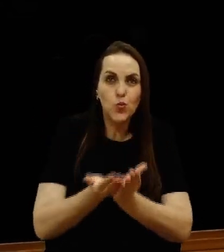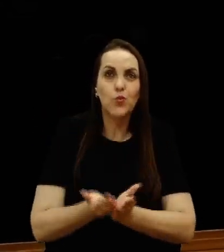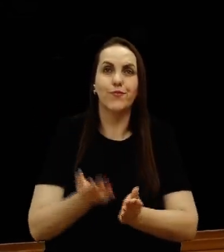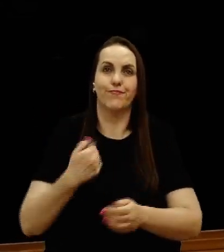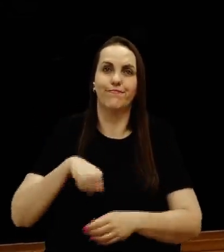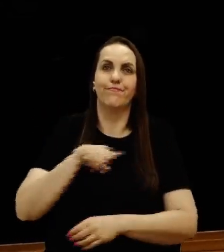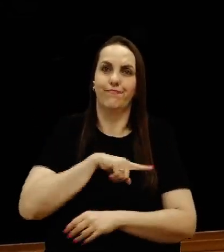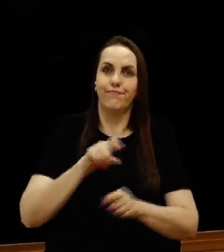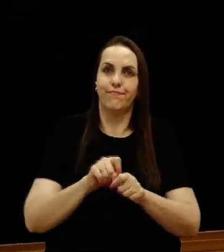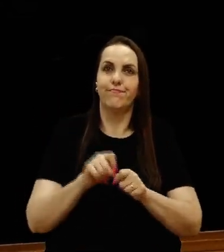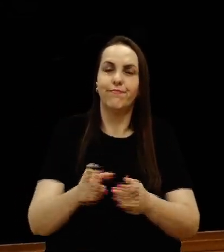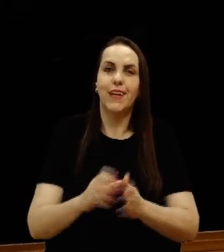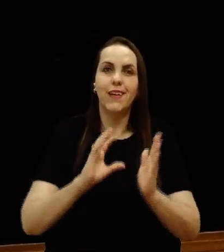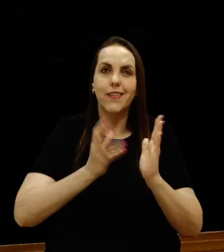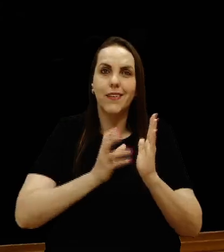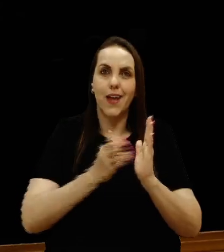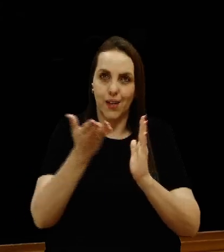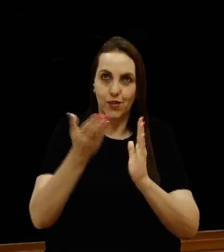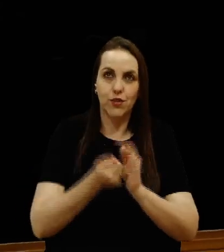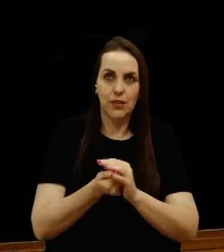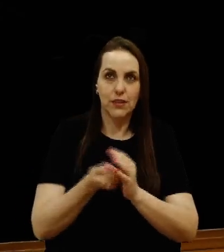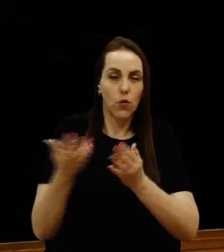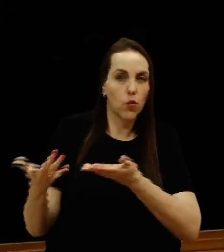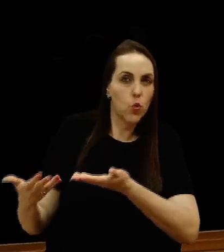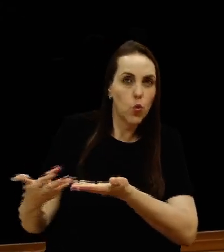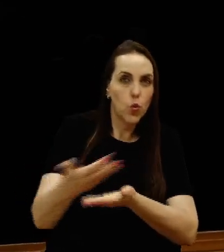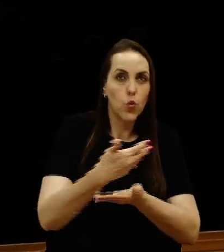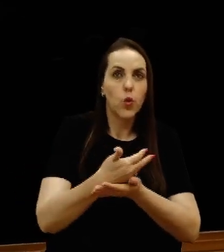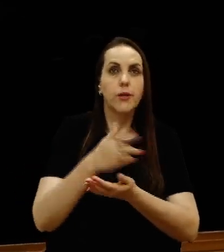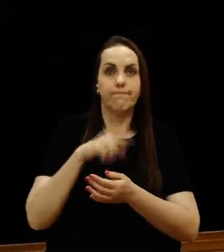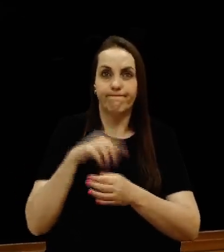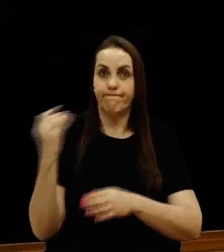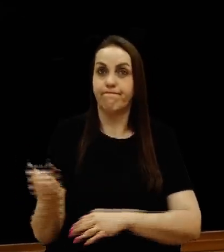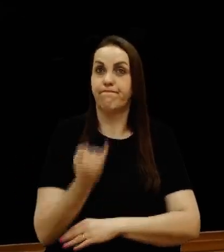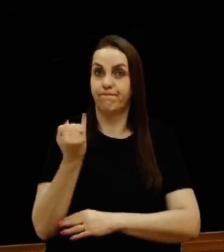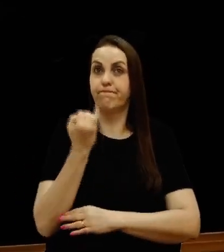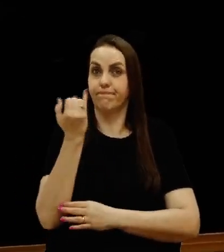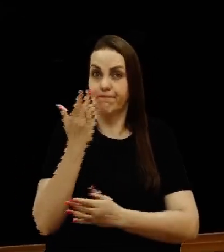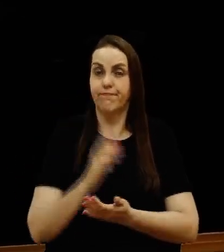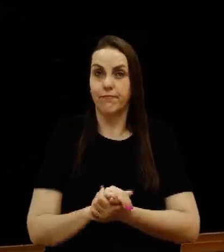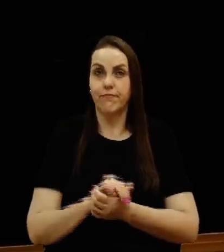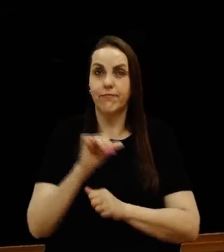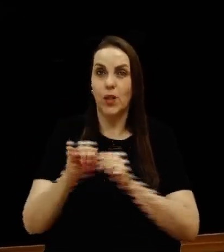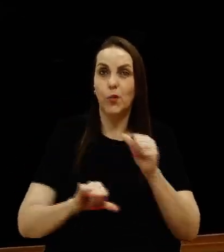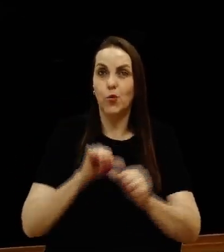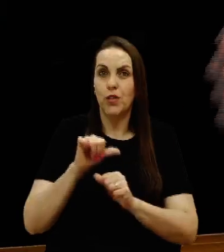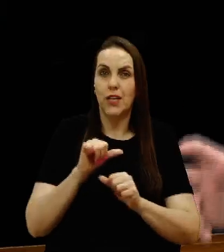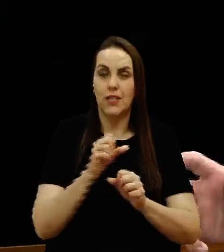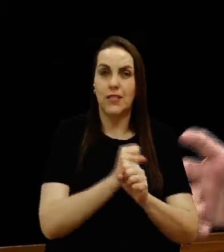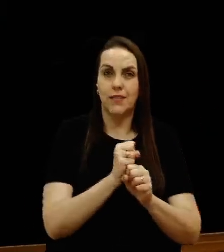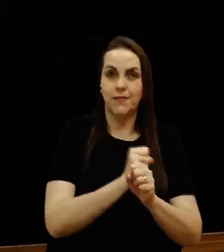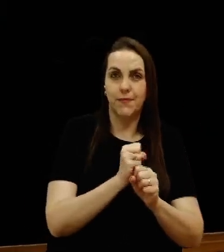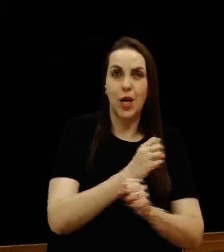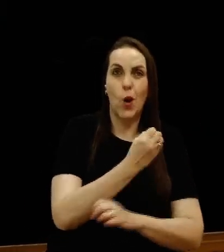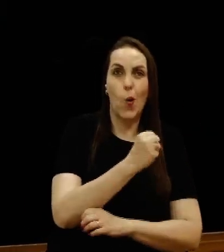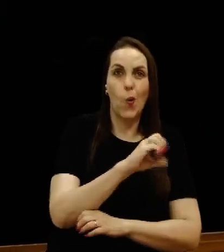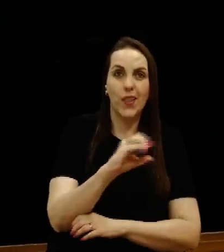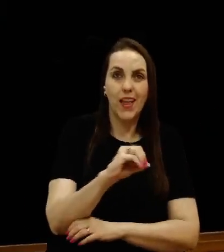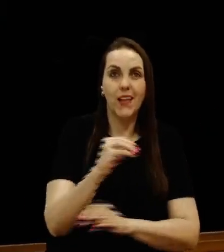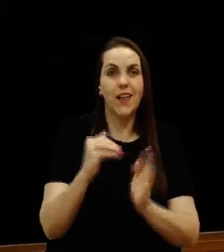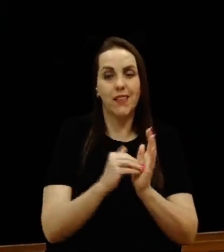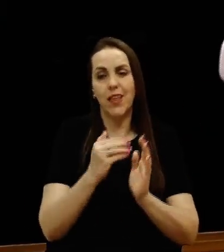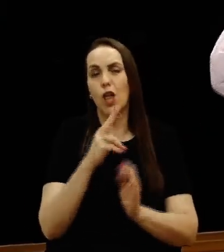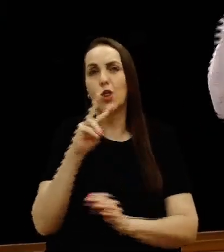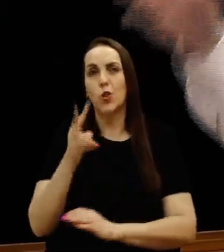esses dados que eu acabei coletando são de suma importância, essa alteração dos anos 80 para os anos 2000, esse avanço do canhão químico para o